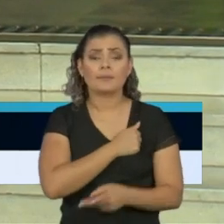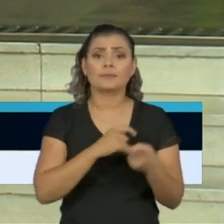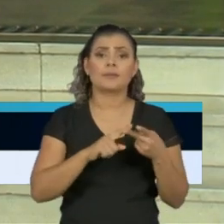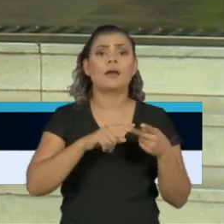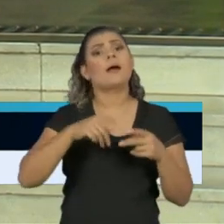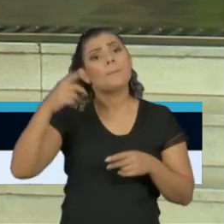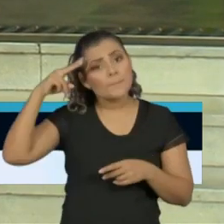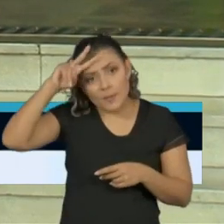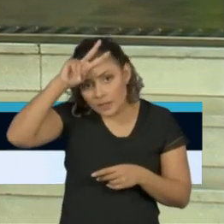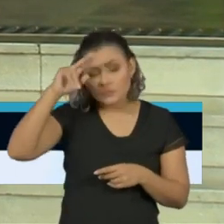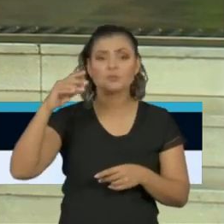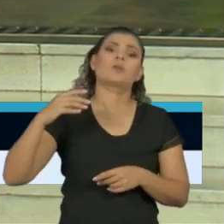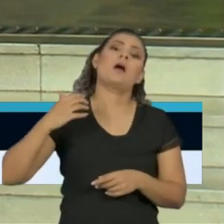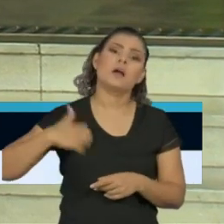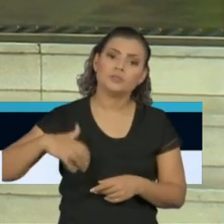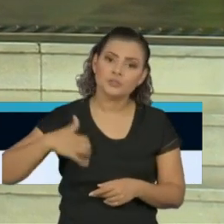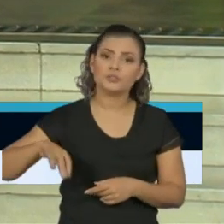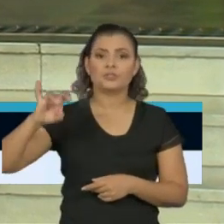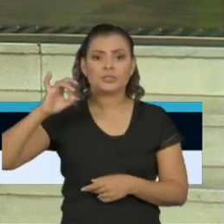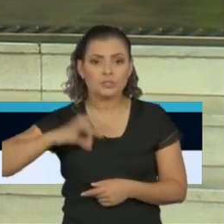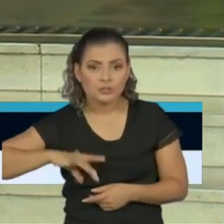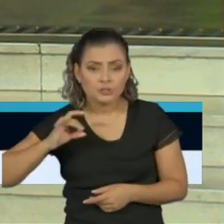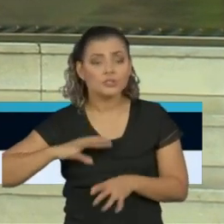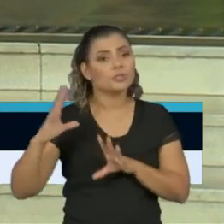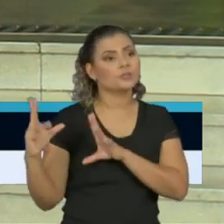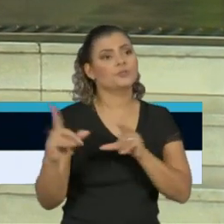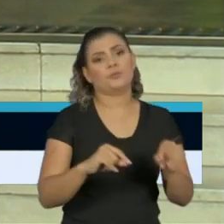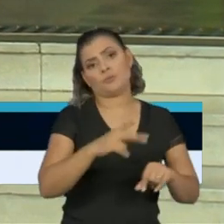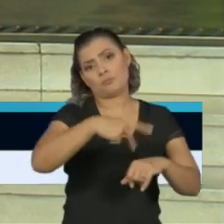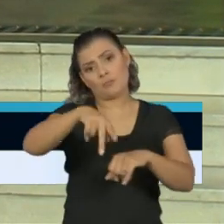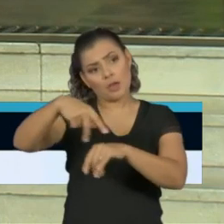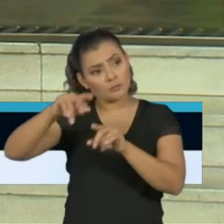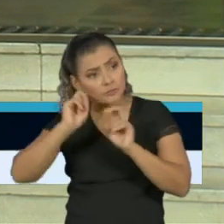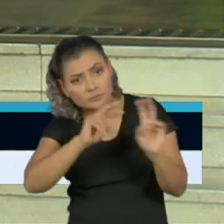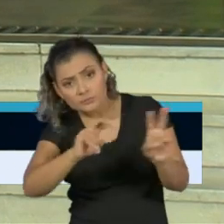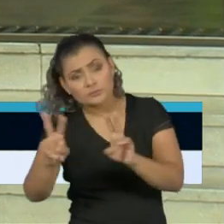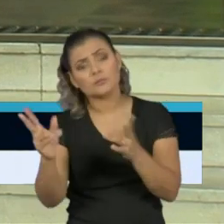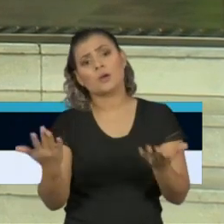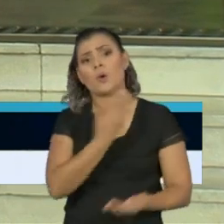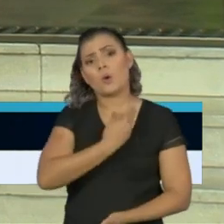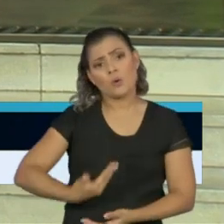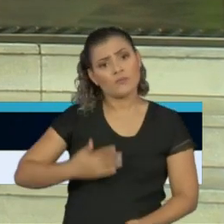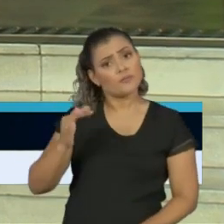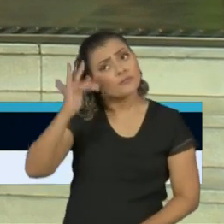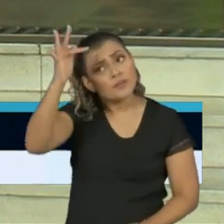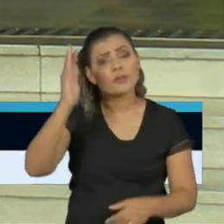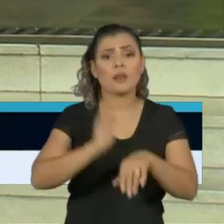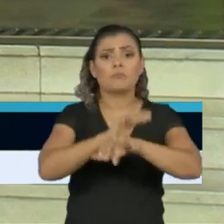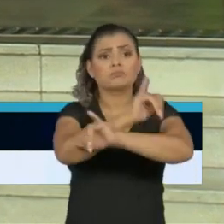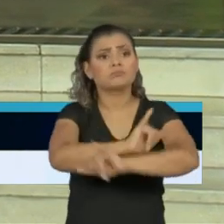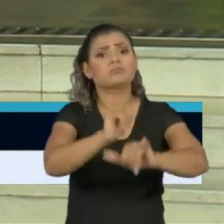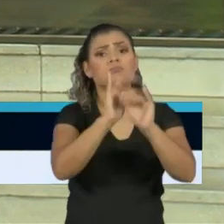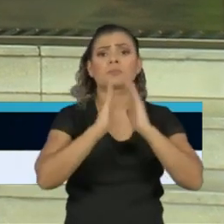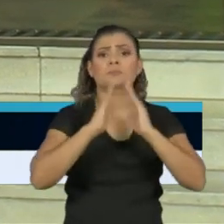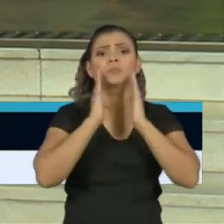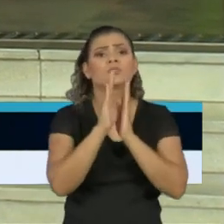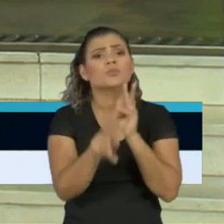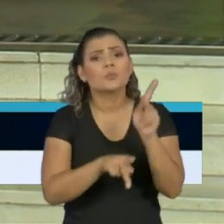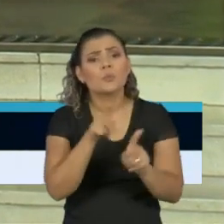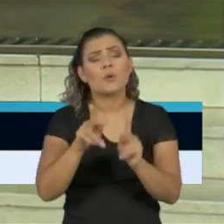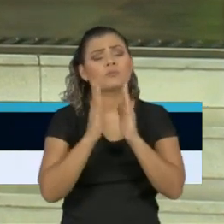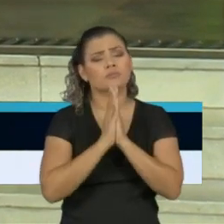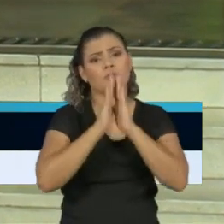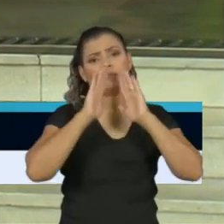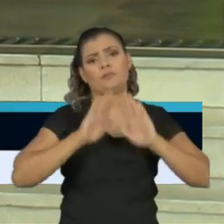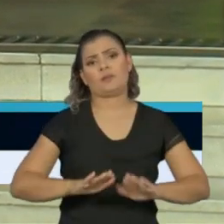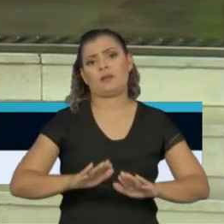na Argentina, no Chile, apenas para citar alguns países onde o governo federal pede à população para